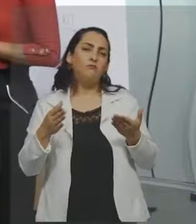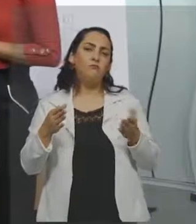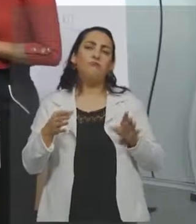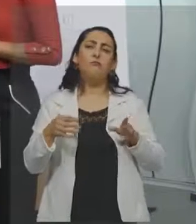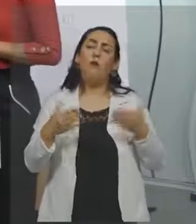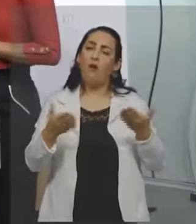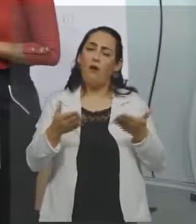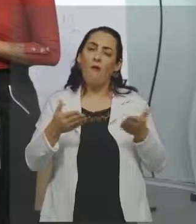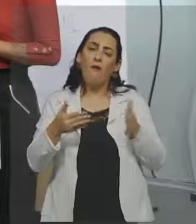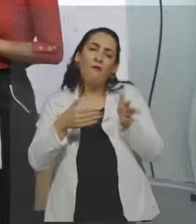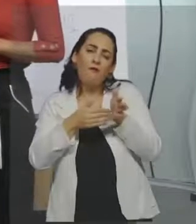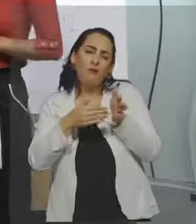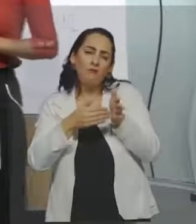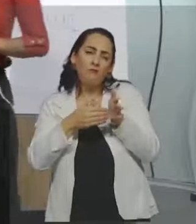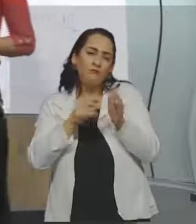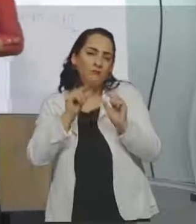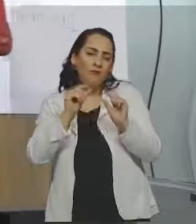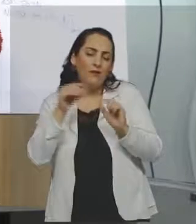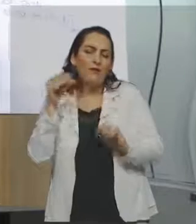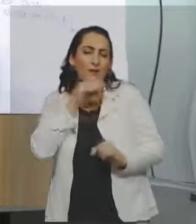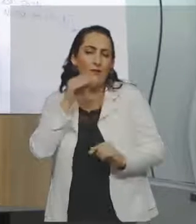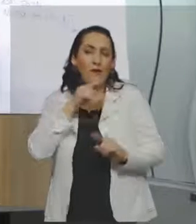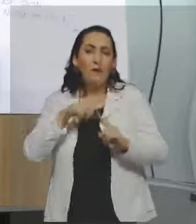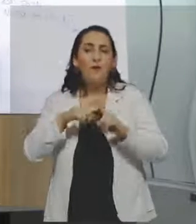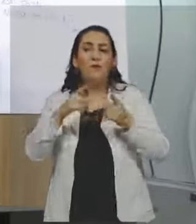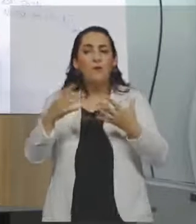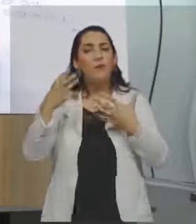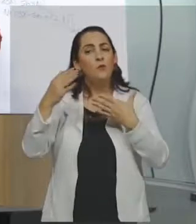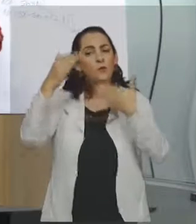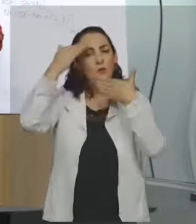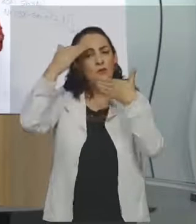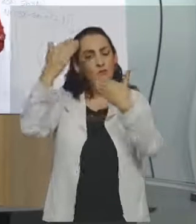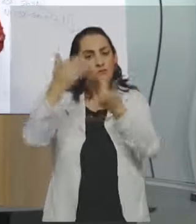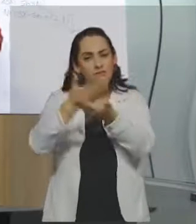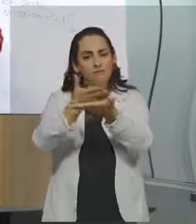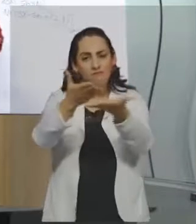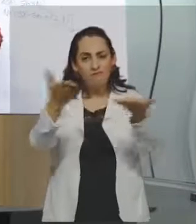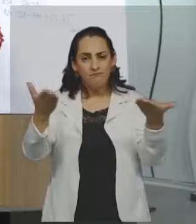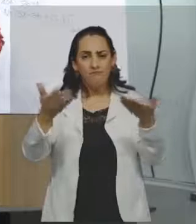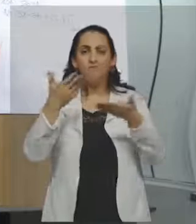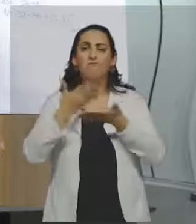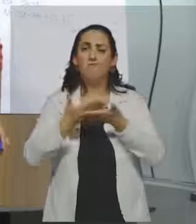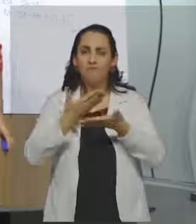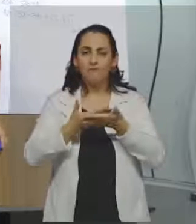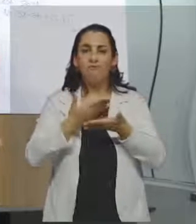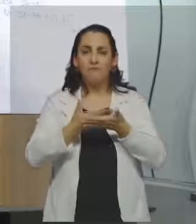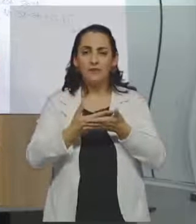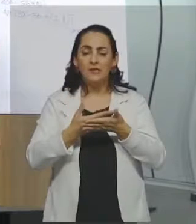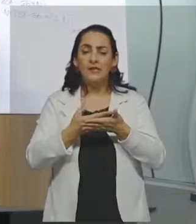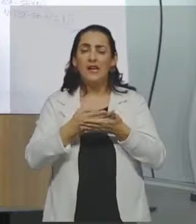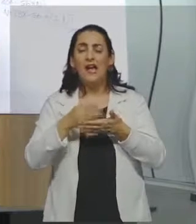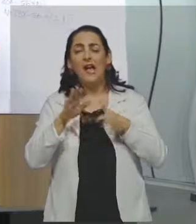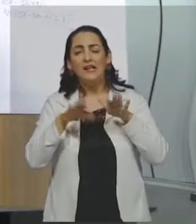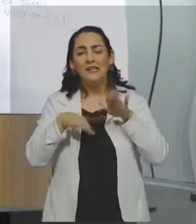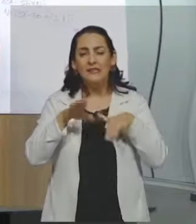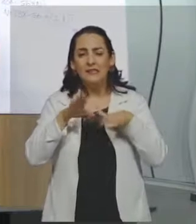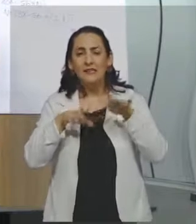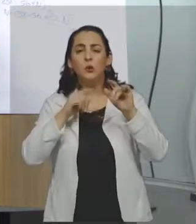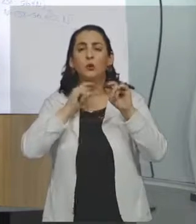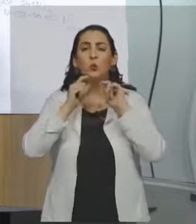corrido agora no finalzinho, eu quero agradecer a todos por essa aula. Caso tenha ficado alguma